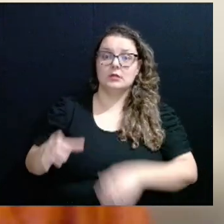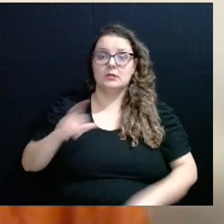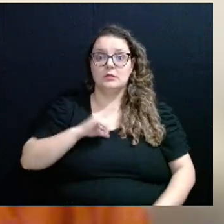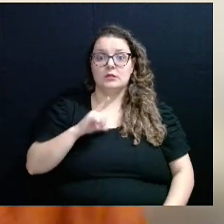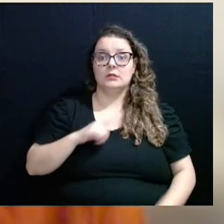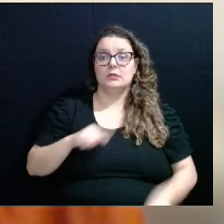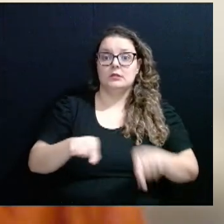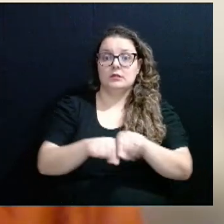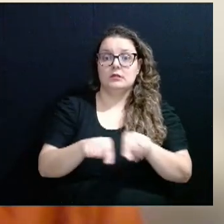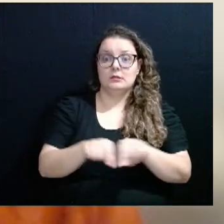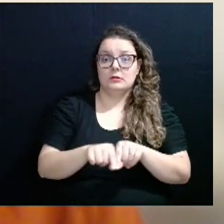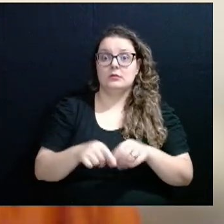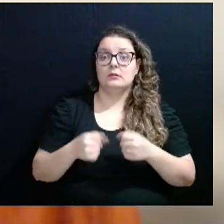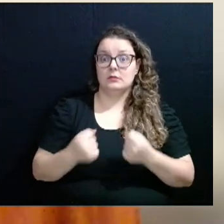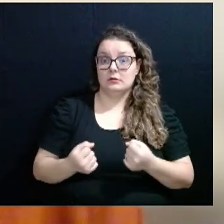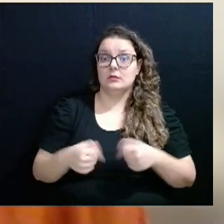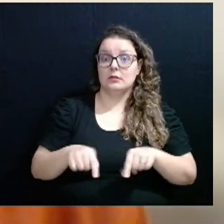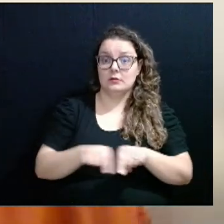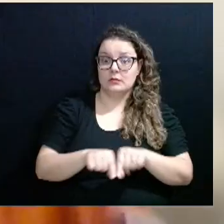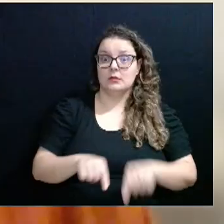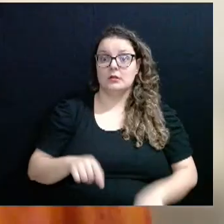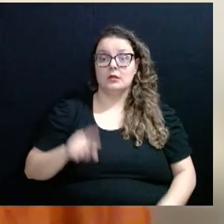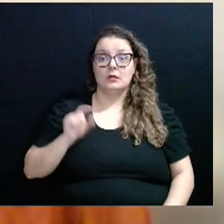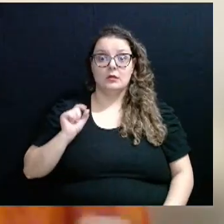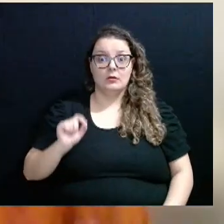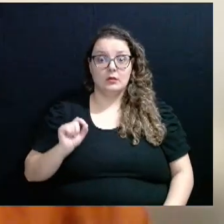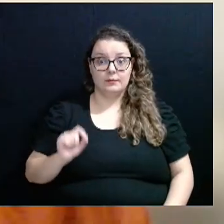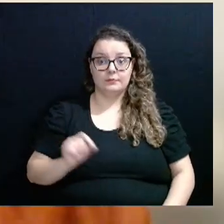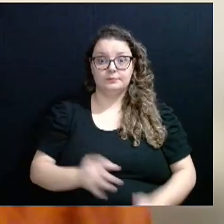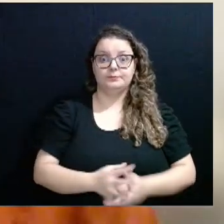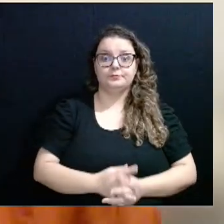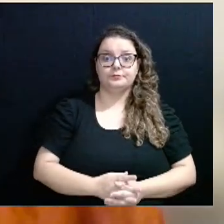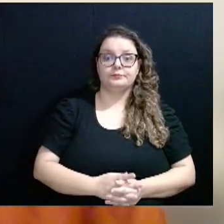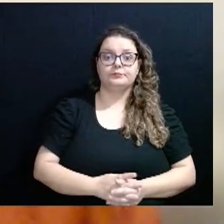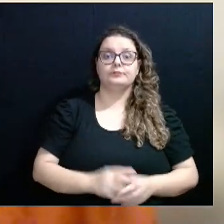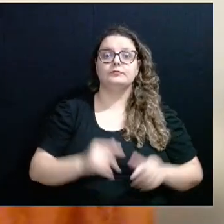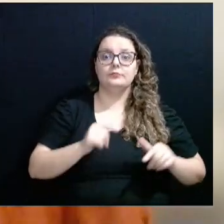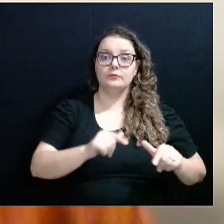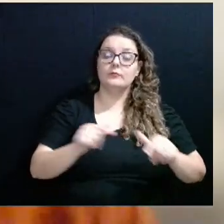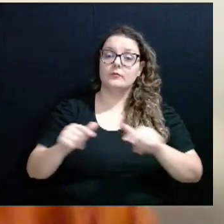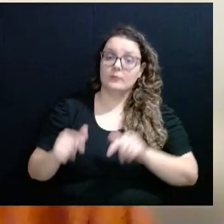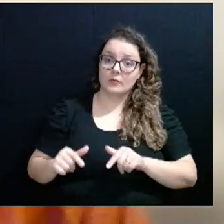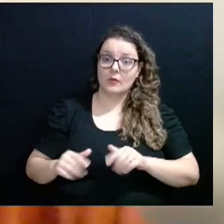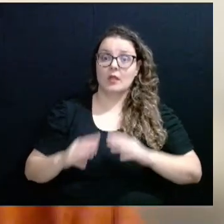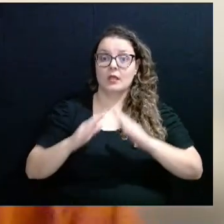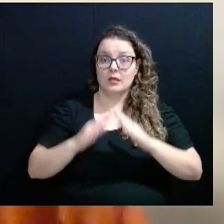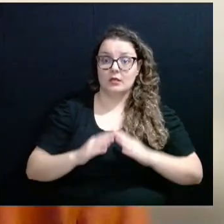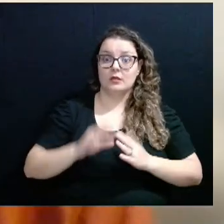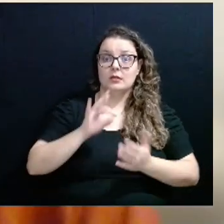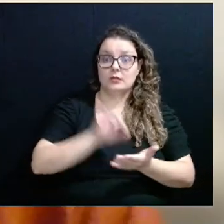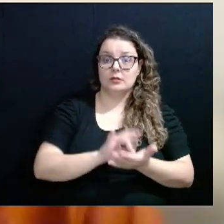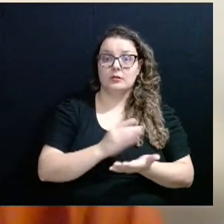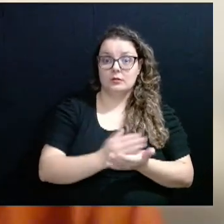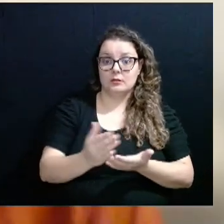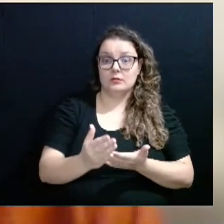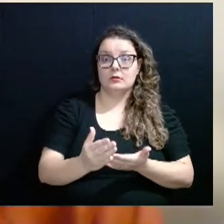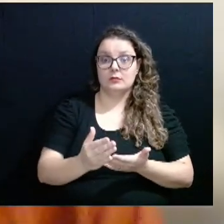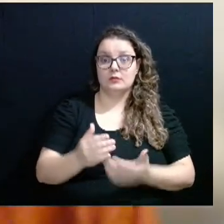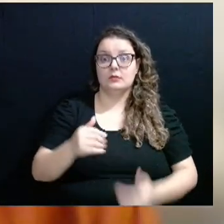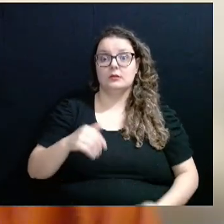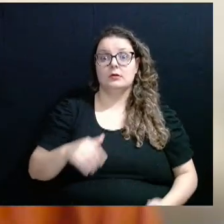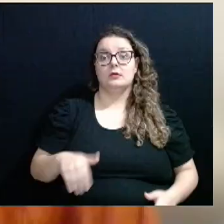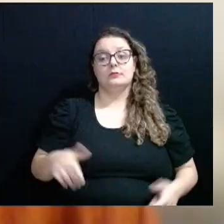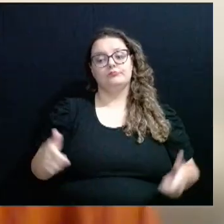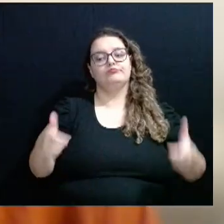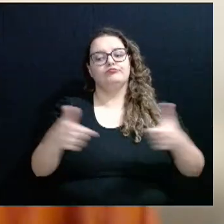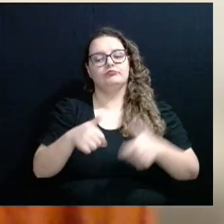pesa muito, que é o fato de que os locais onde eles habitavam originalmente está sendo cada vez mais reduzido, né? Então,